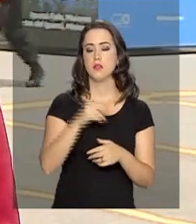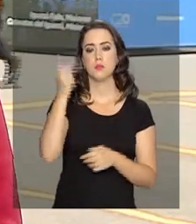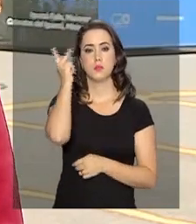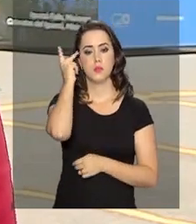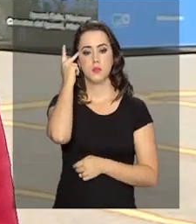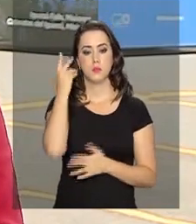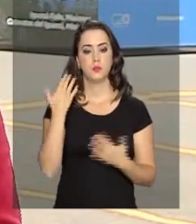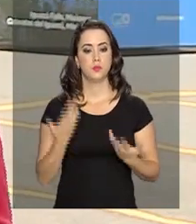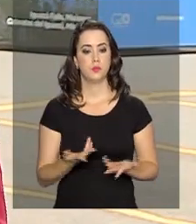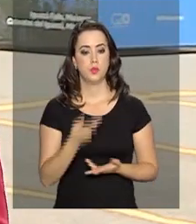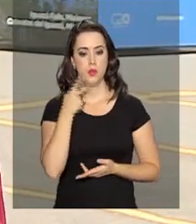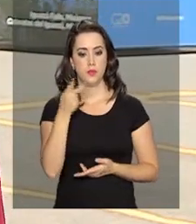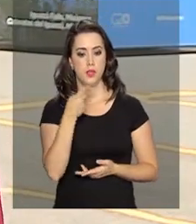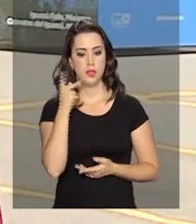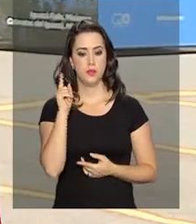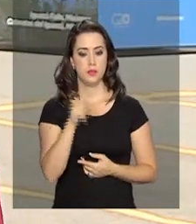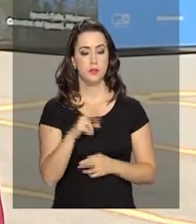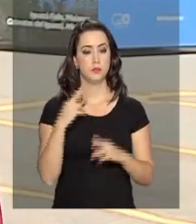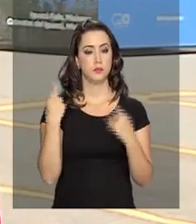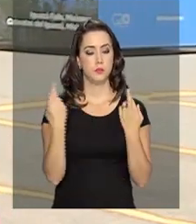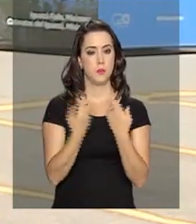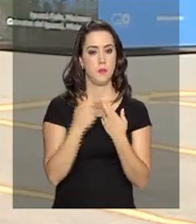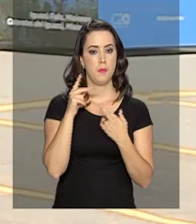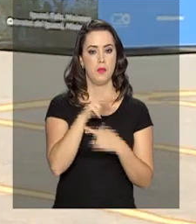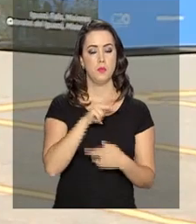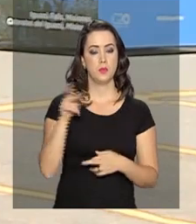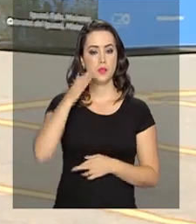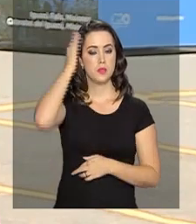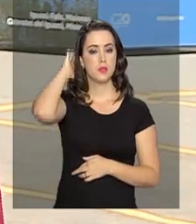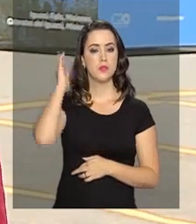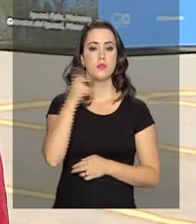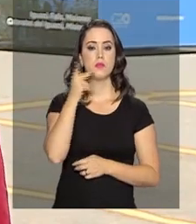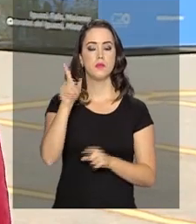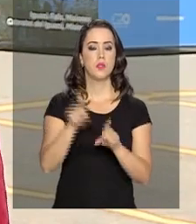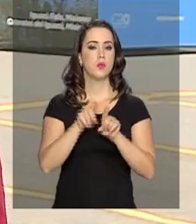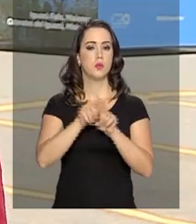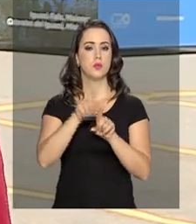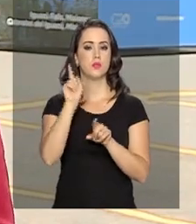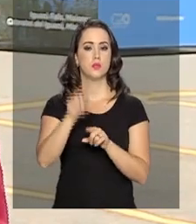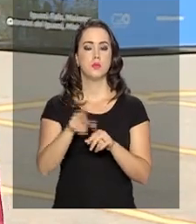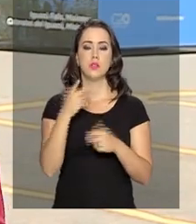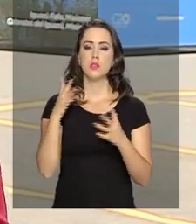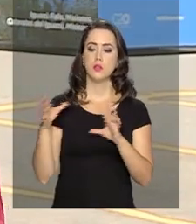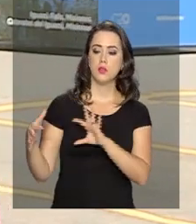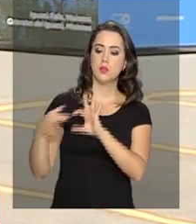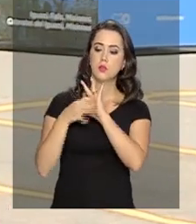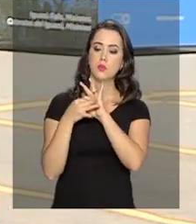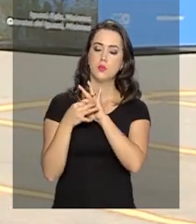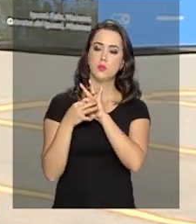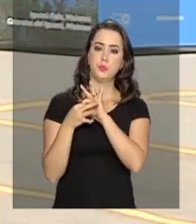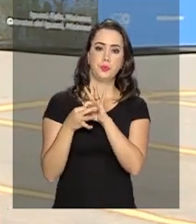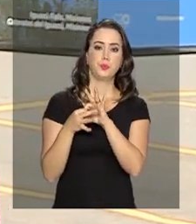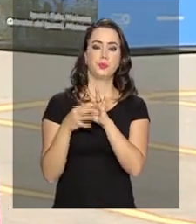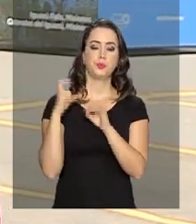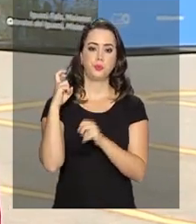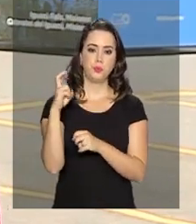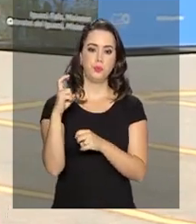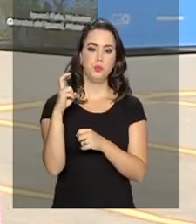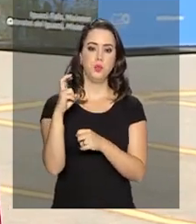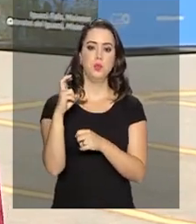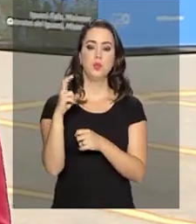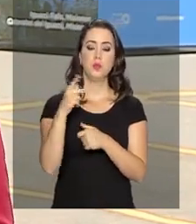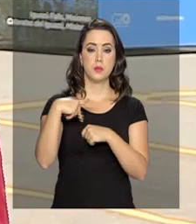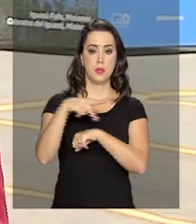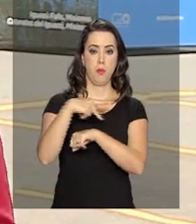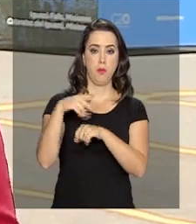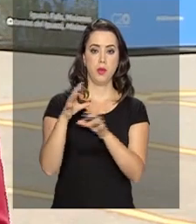Paulo. Em seu discurso na reunião, o presidente Michel Temer também defendeu a união entre os 5 países do